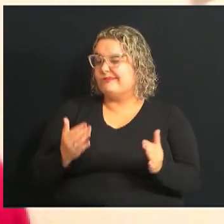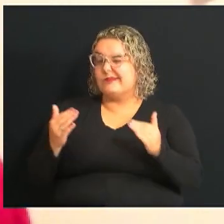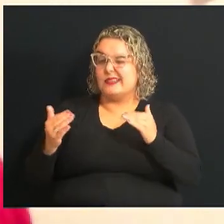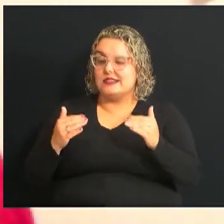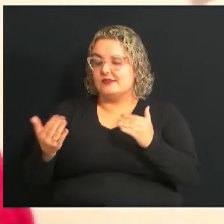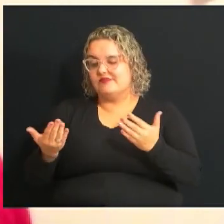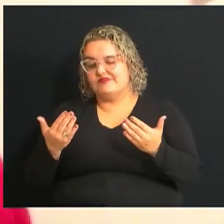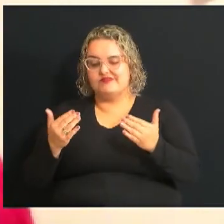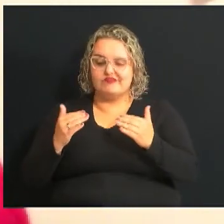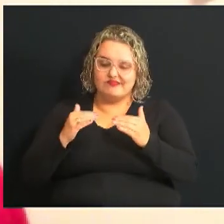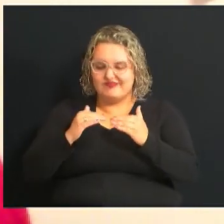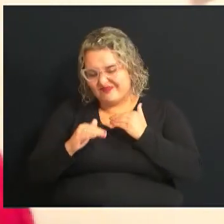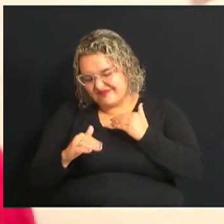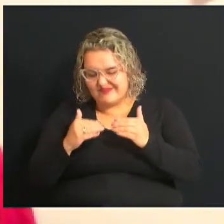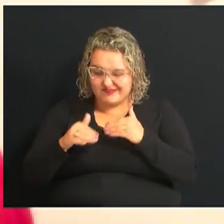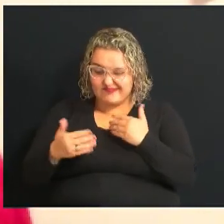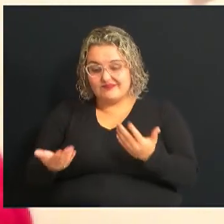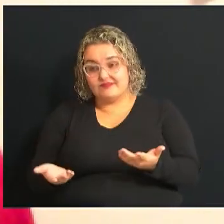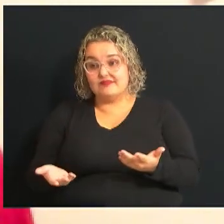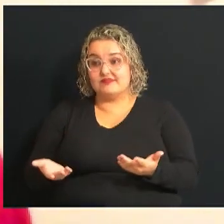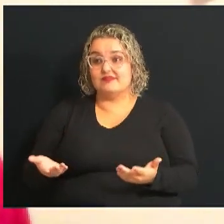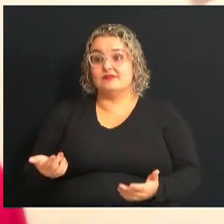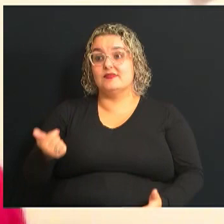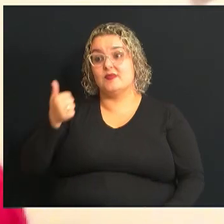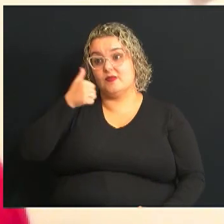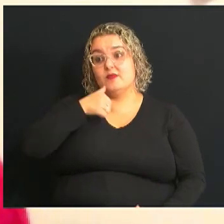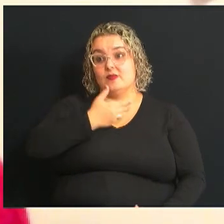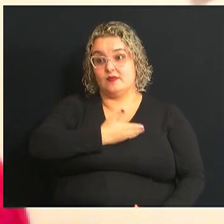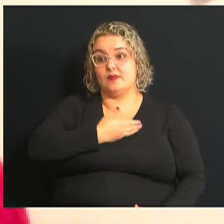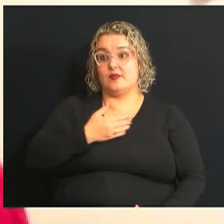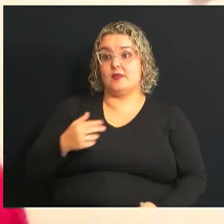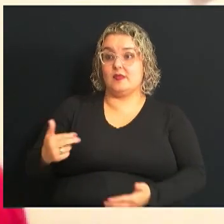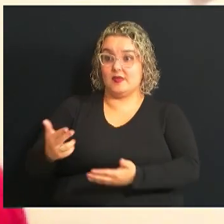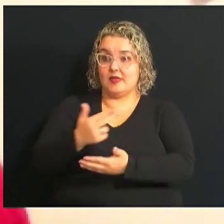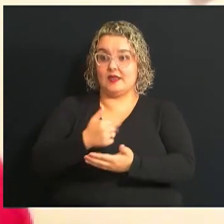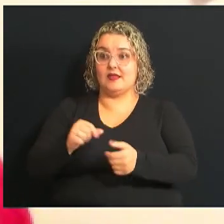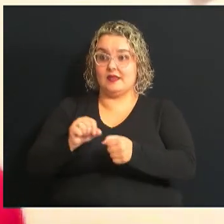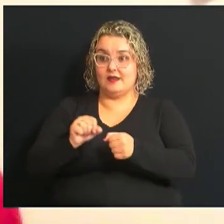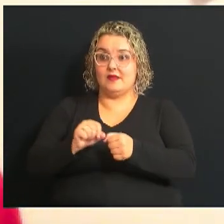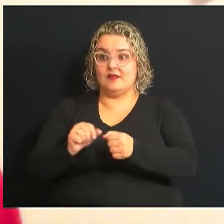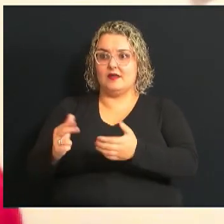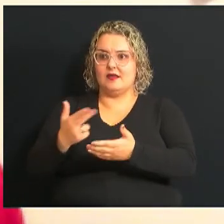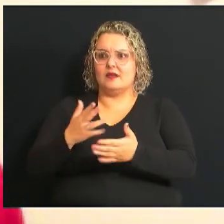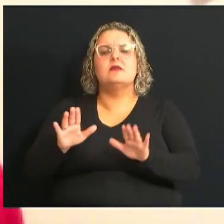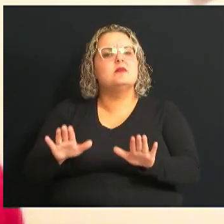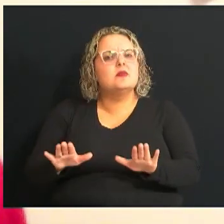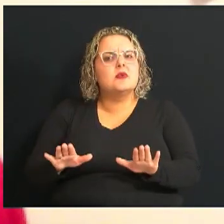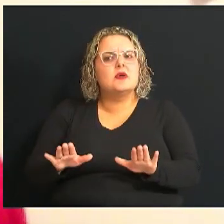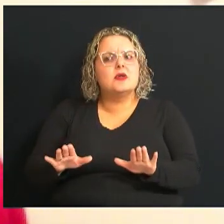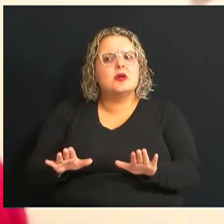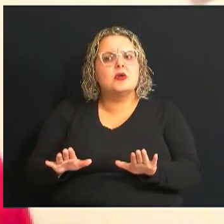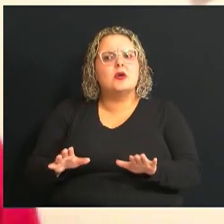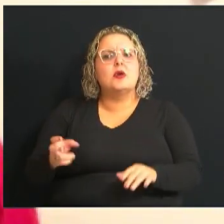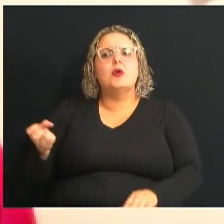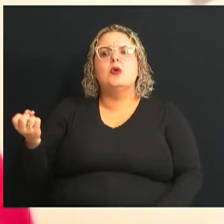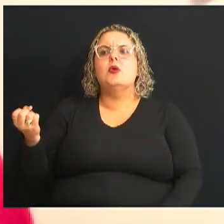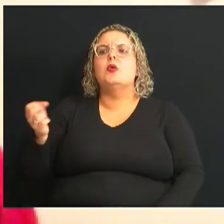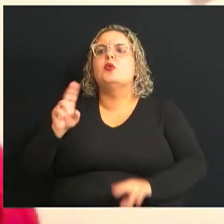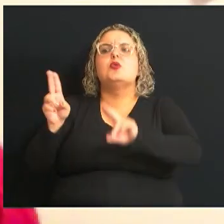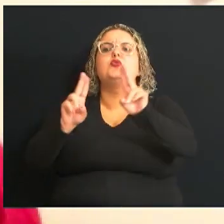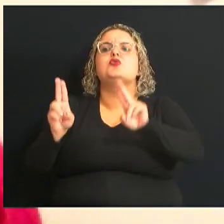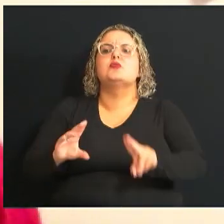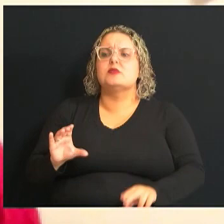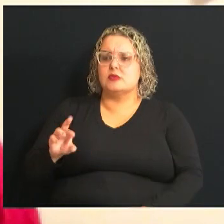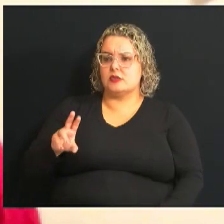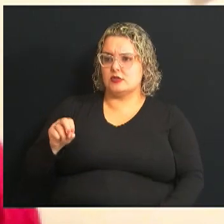muito, sabe? E aí uma amiga minha, ilustradora, que fez a capa do livro, falou, peraí, me fala aí todos os nomes das crônicas, vamos